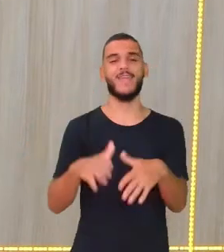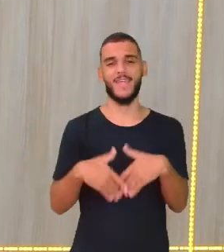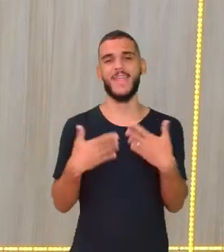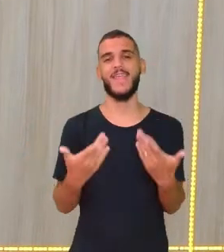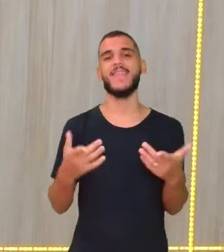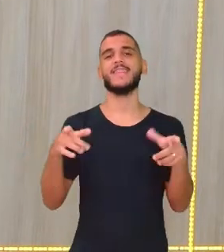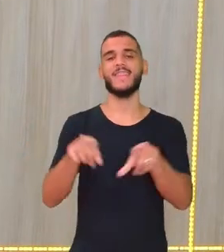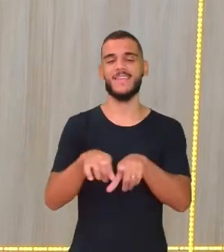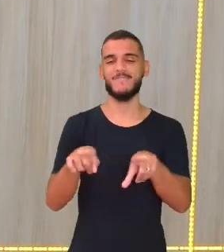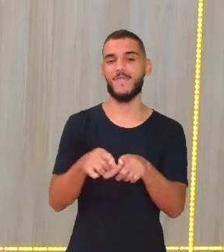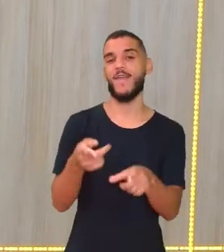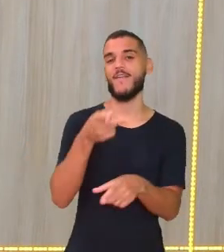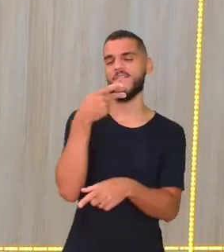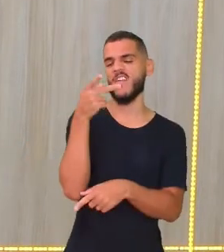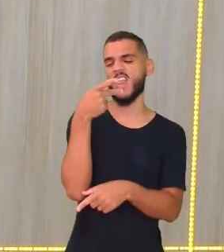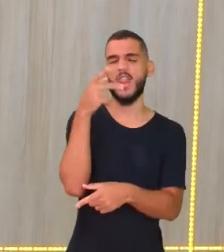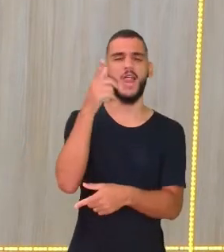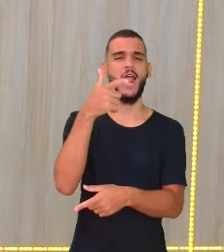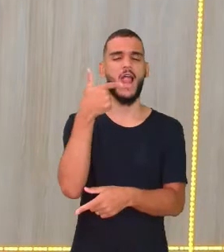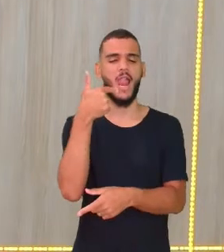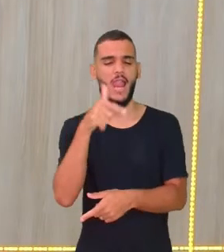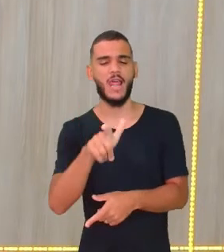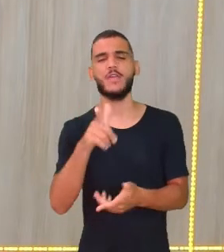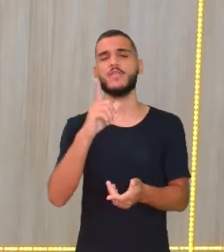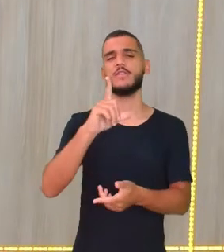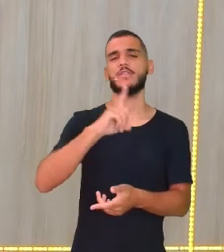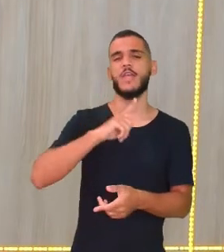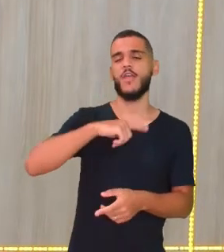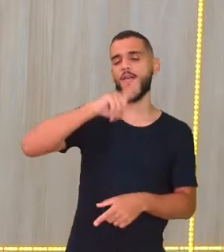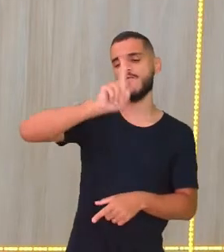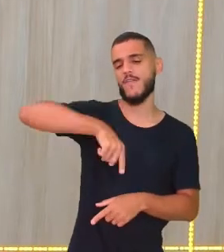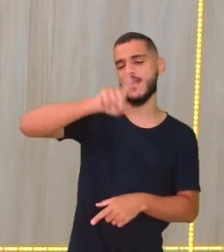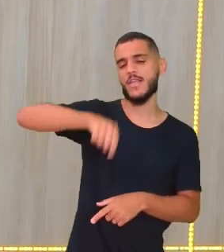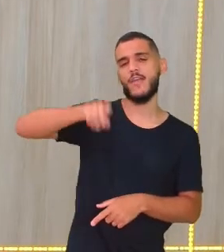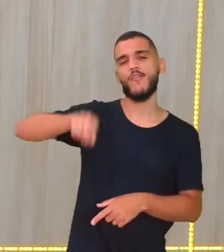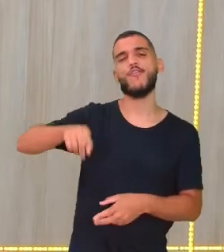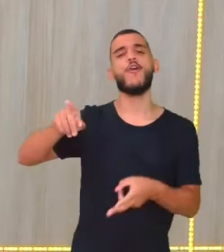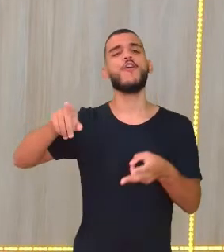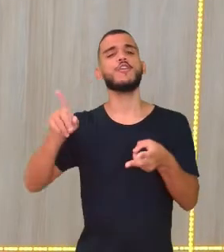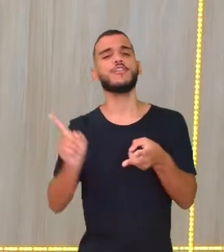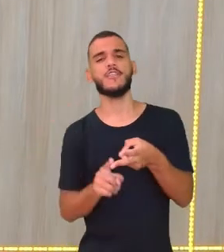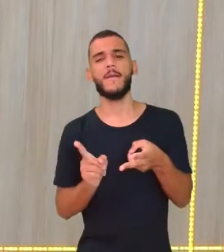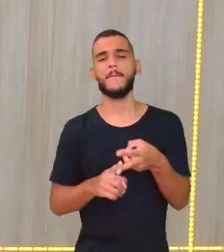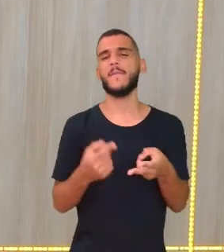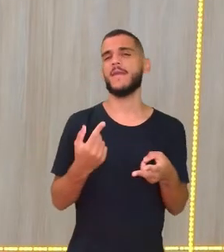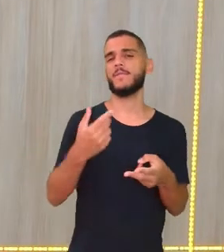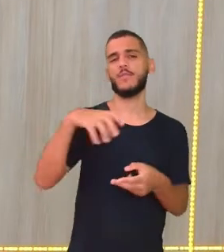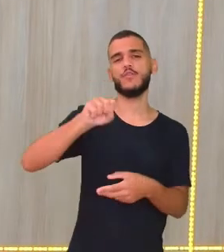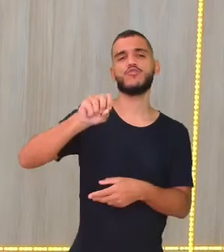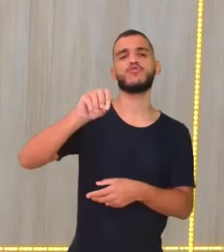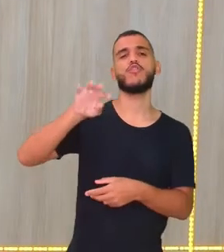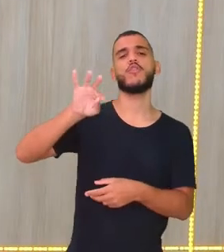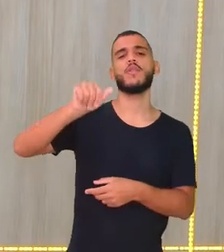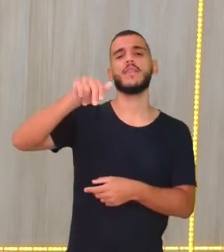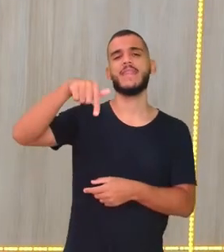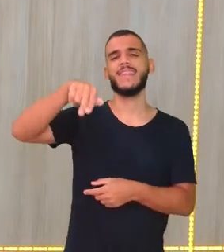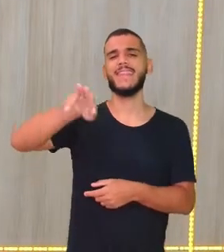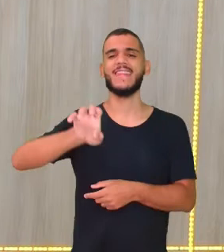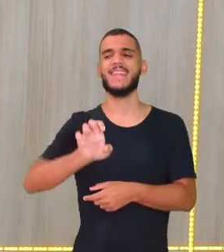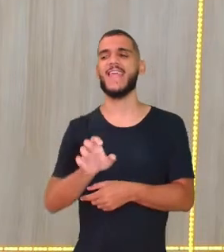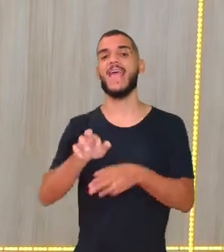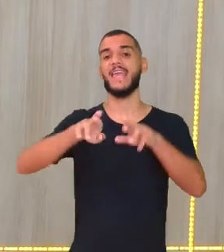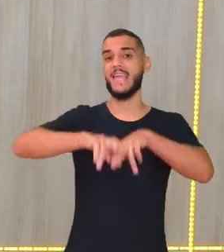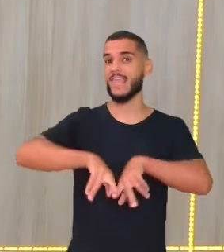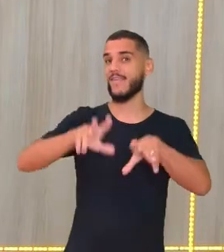com as nossas variações, com os nossos sotaques que são diferenciados e lindos, e vivenciar essa